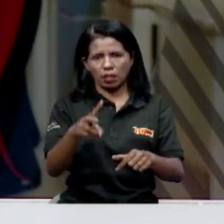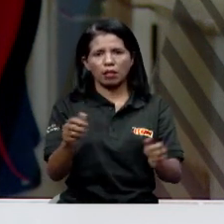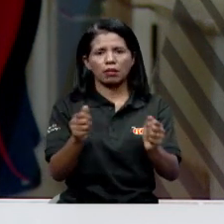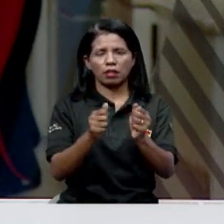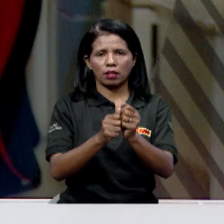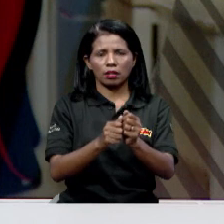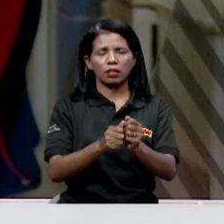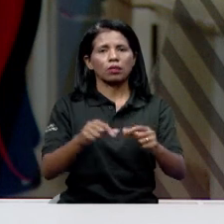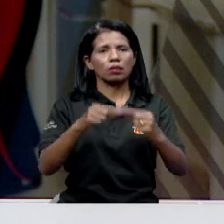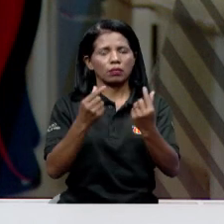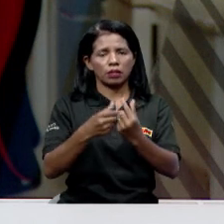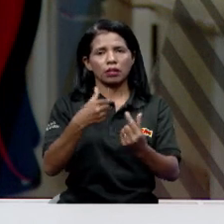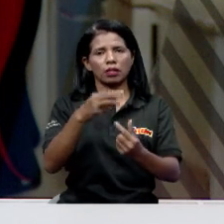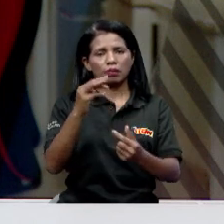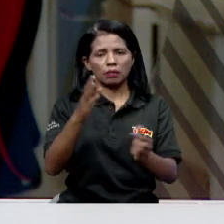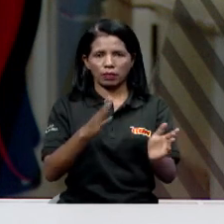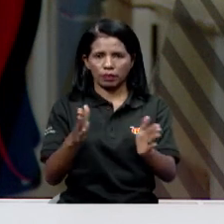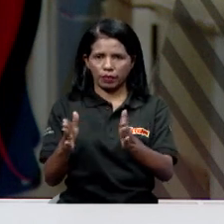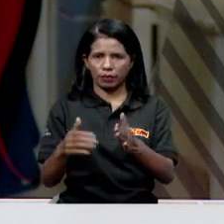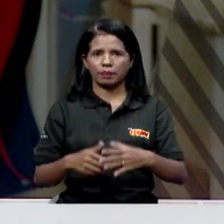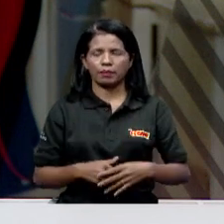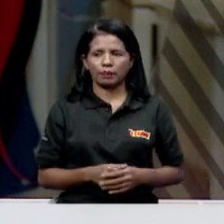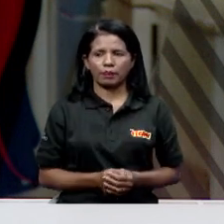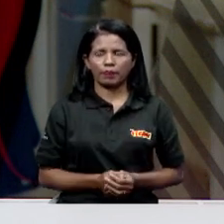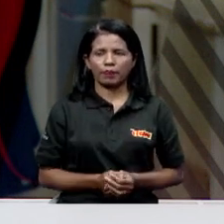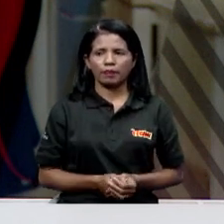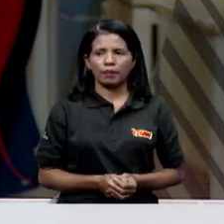na be equipa GMN preparona.